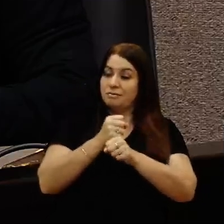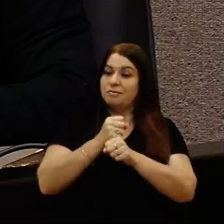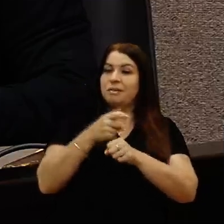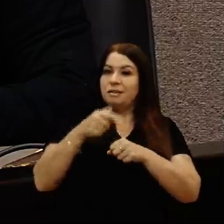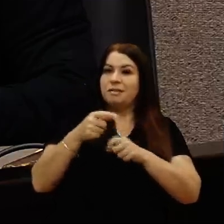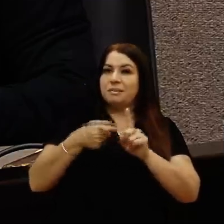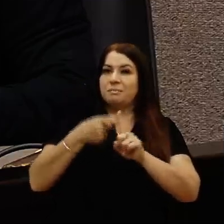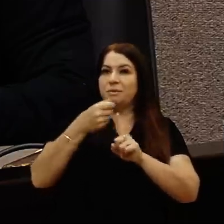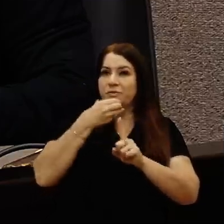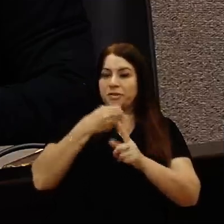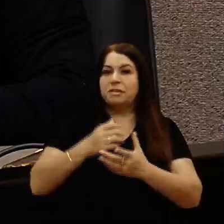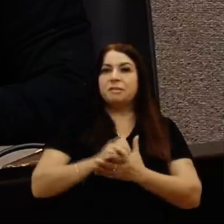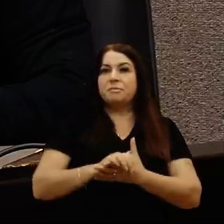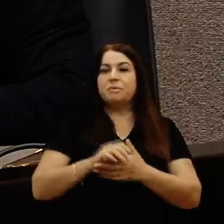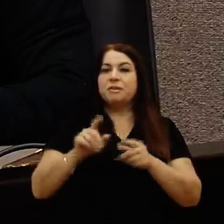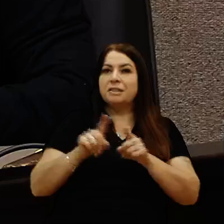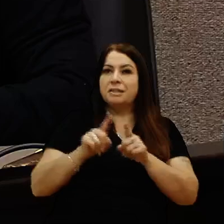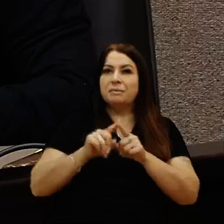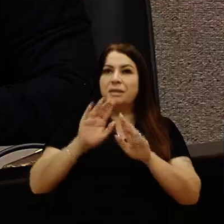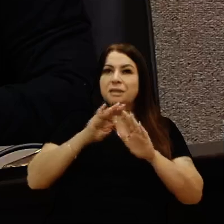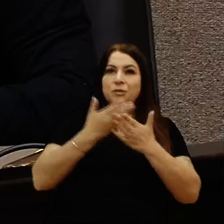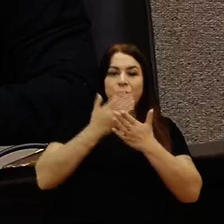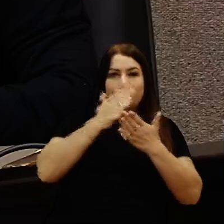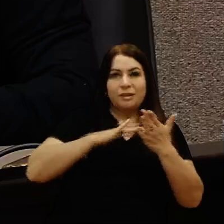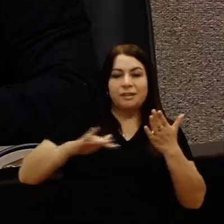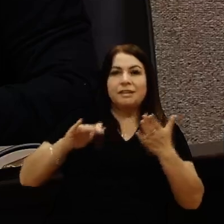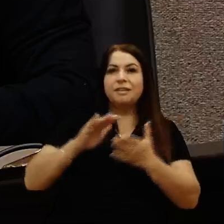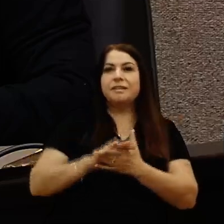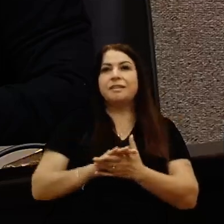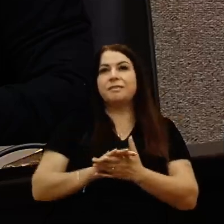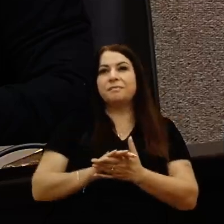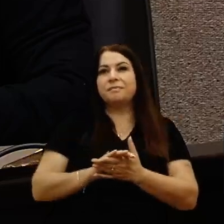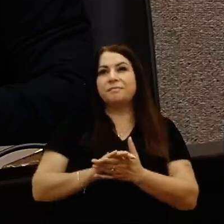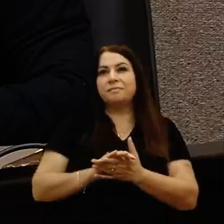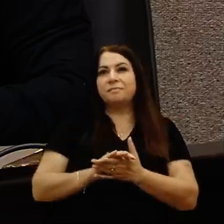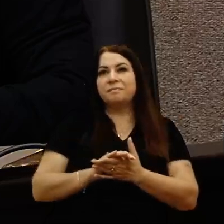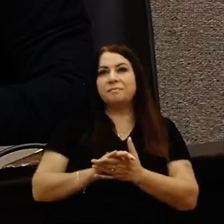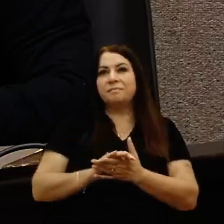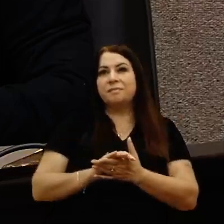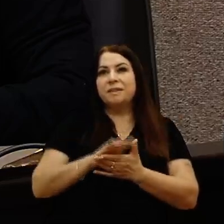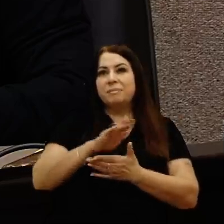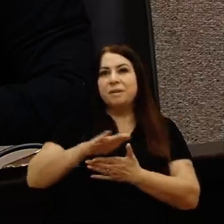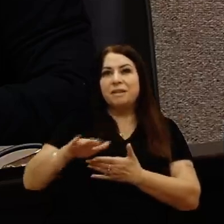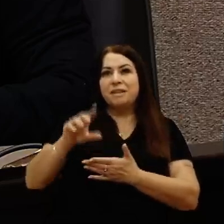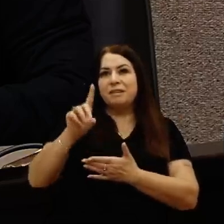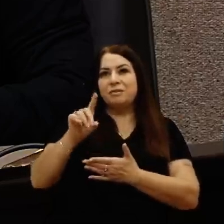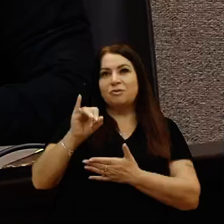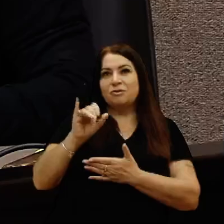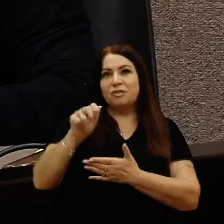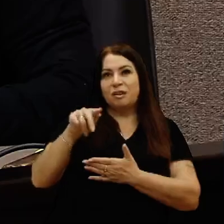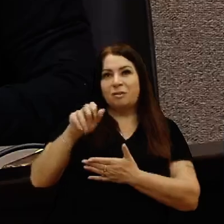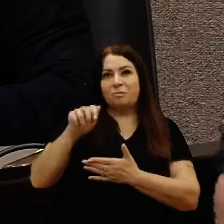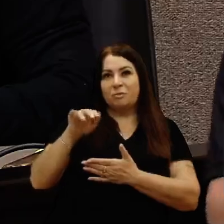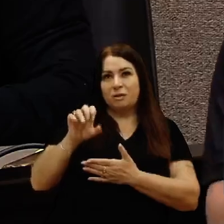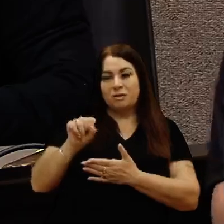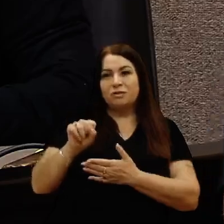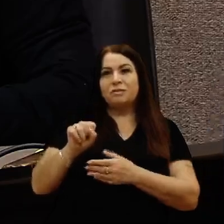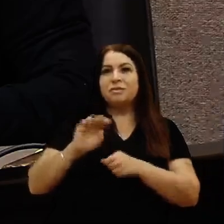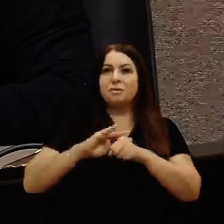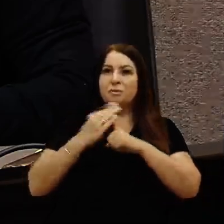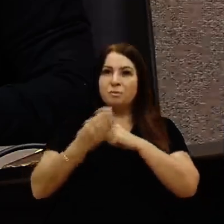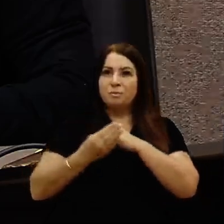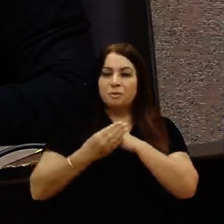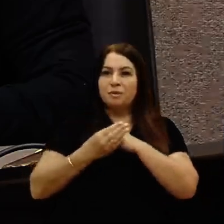neste mês de dezembro, e também a Escolinha de Educação Infantil Pequenos Diamantes, lá do